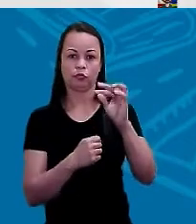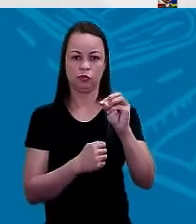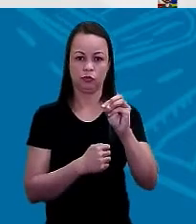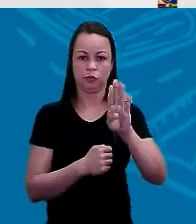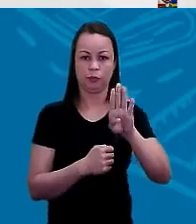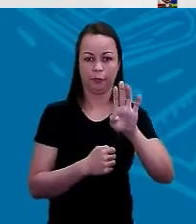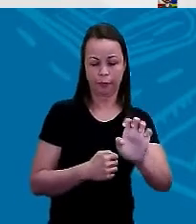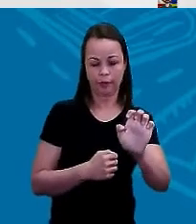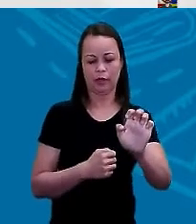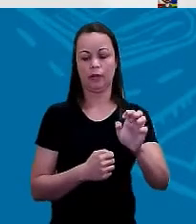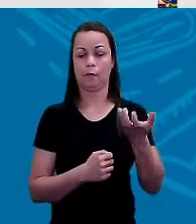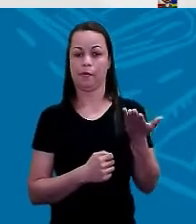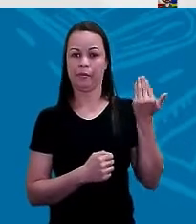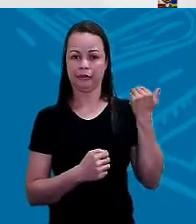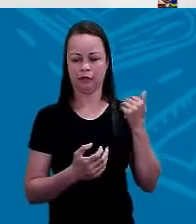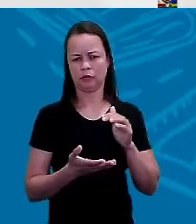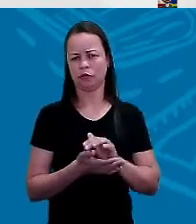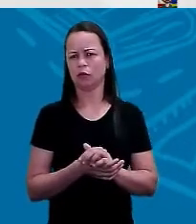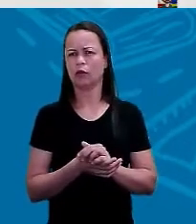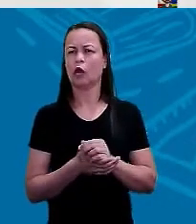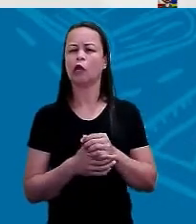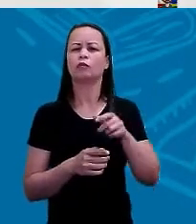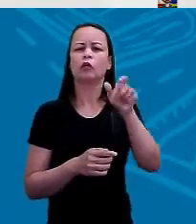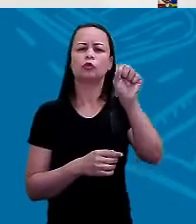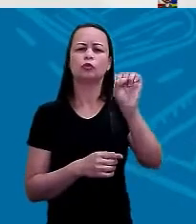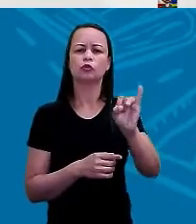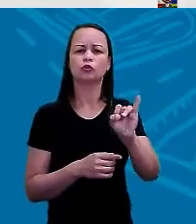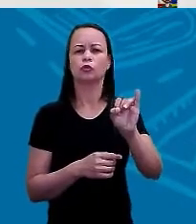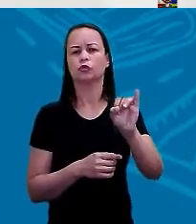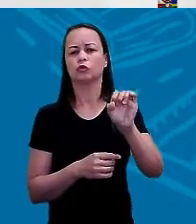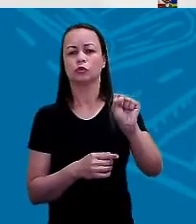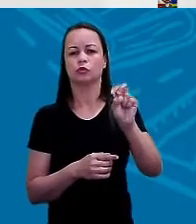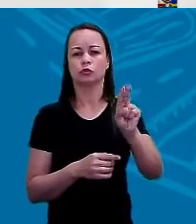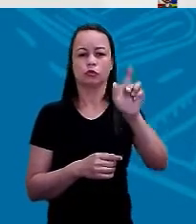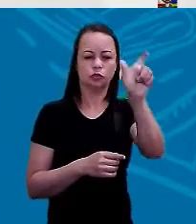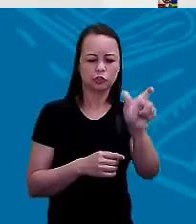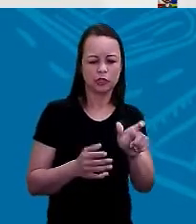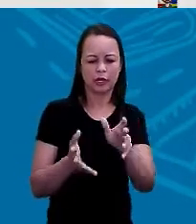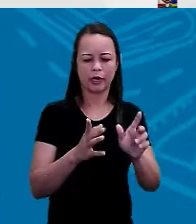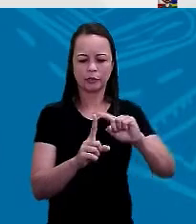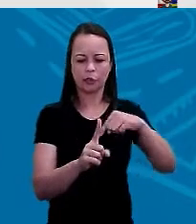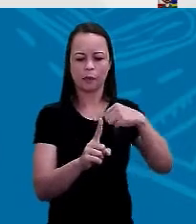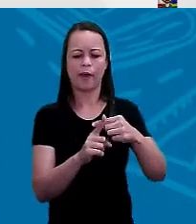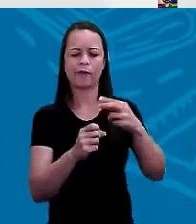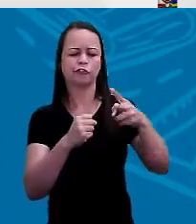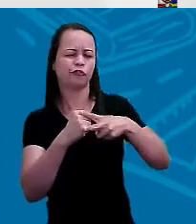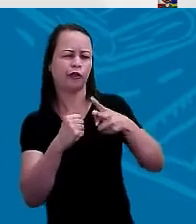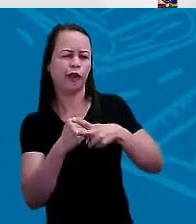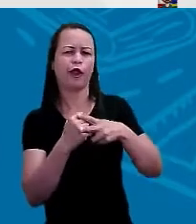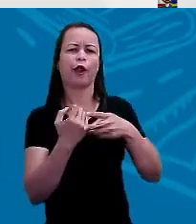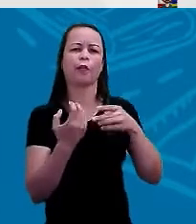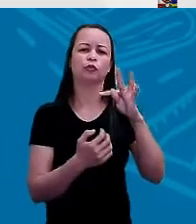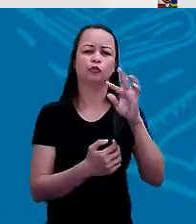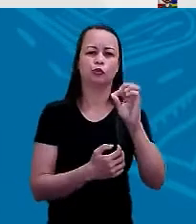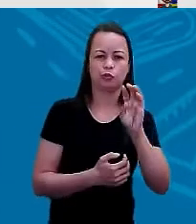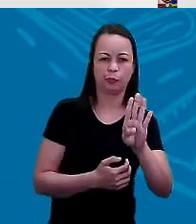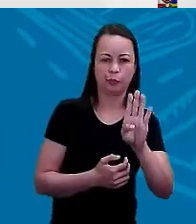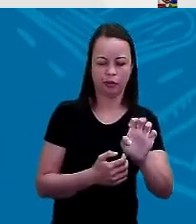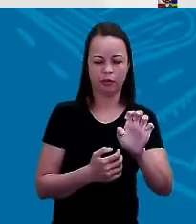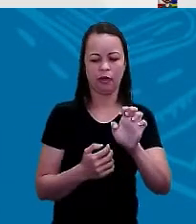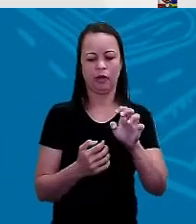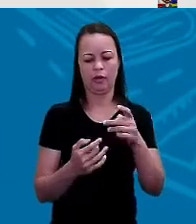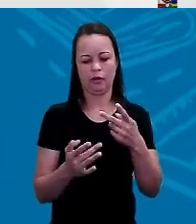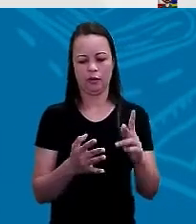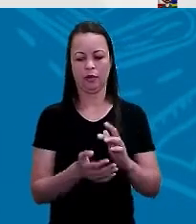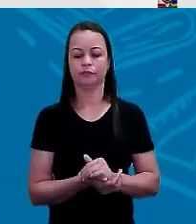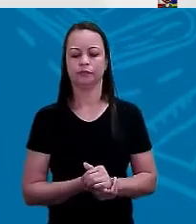eu tenho uma regra que diz assim, sujeito plus verb to be was a word. And the principal with ing. Eu